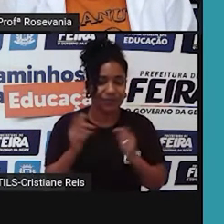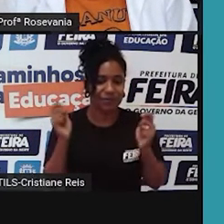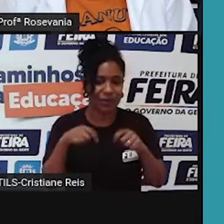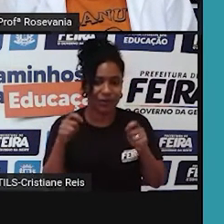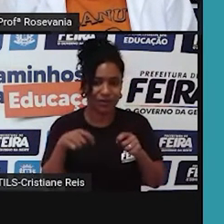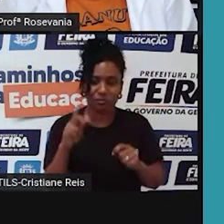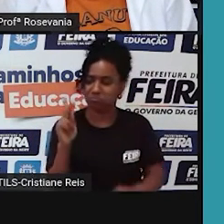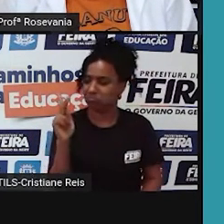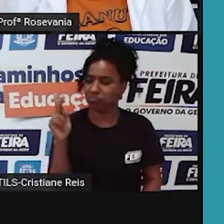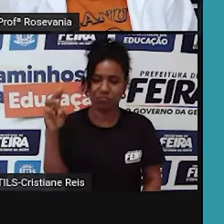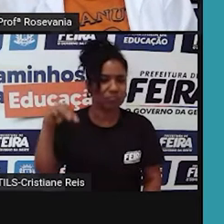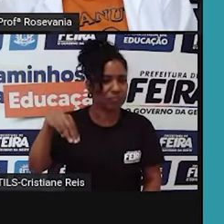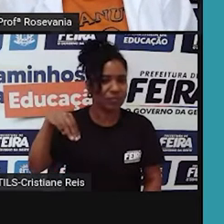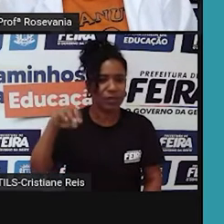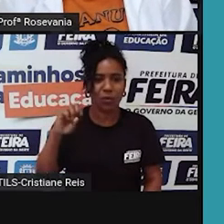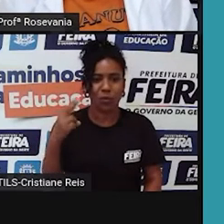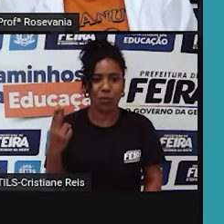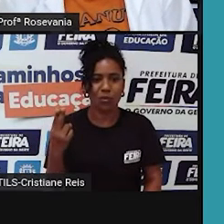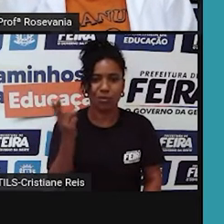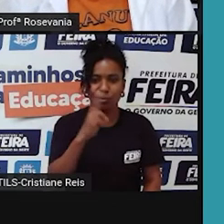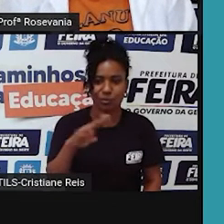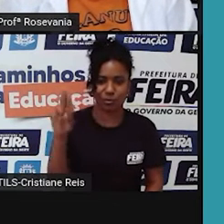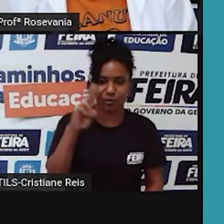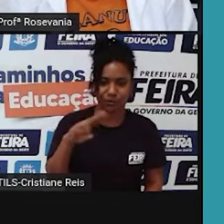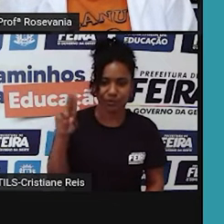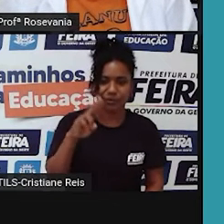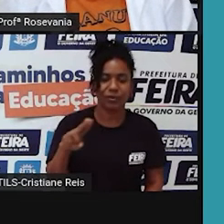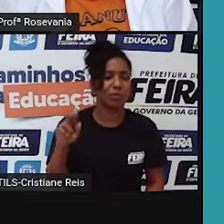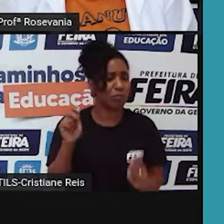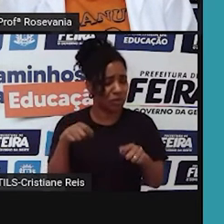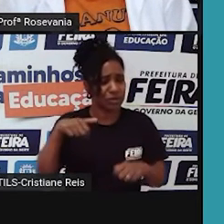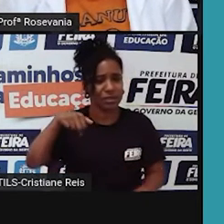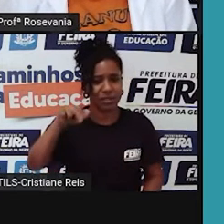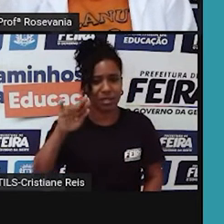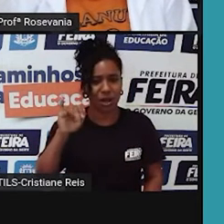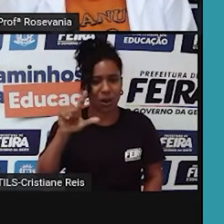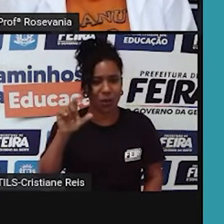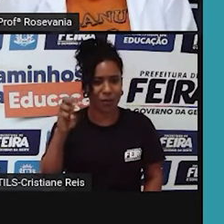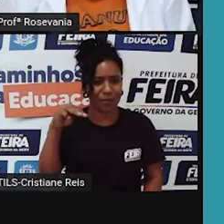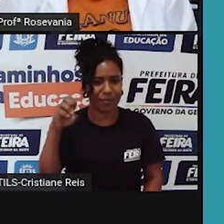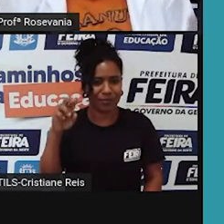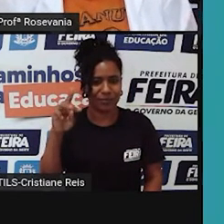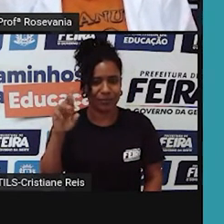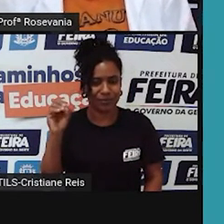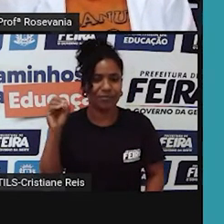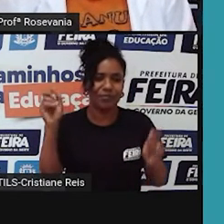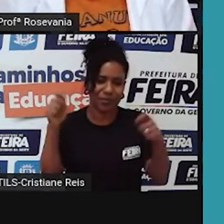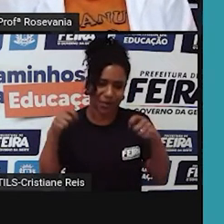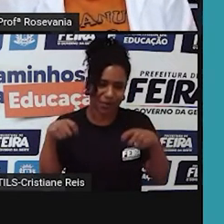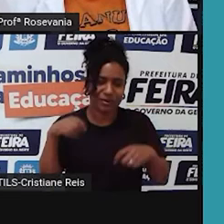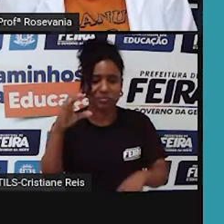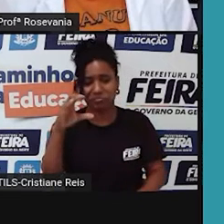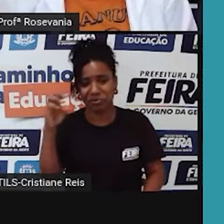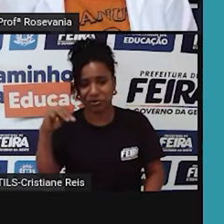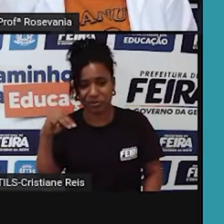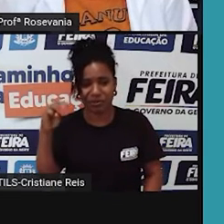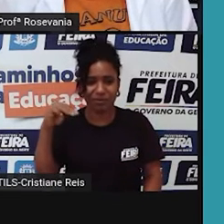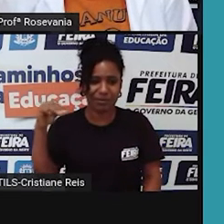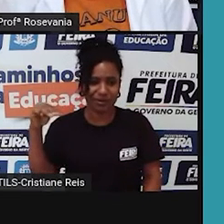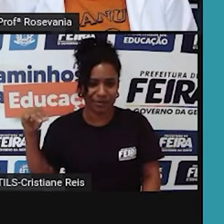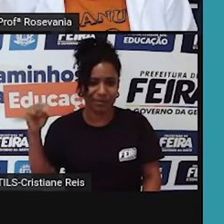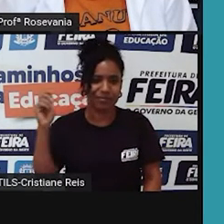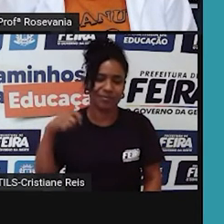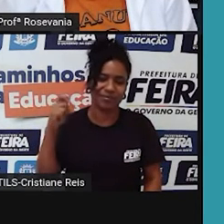sigla ou posso escrever o nome. Eu poderia colocar quilômetro, metro, centímetro, milímetro, o que eu quisesse botar.